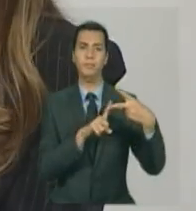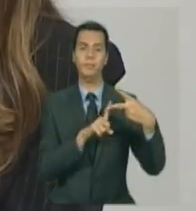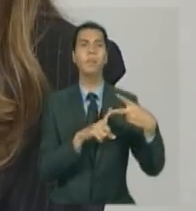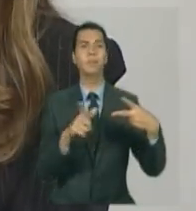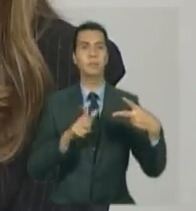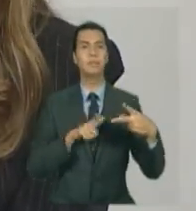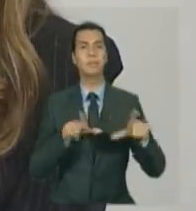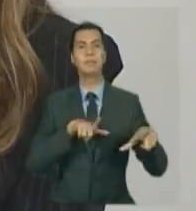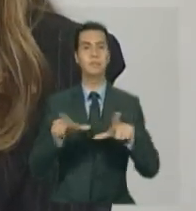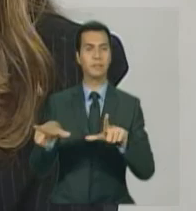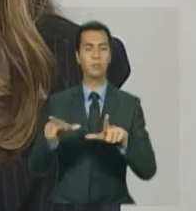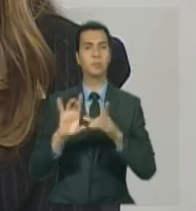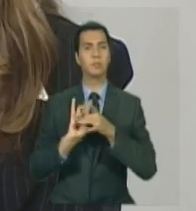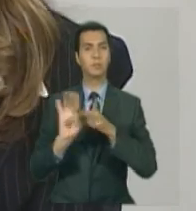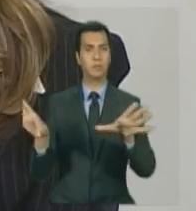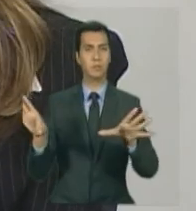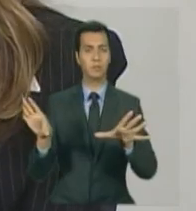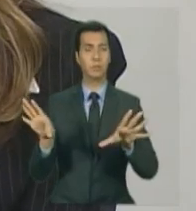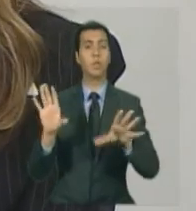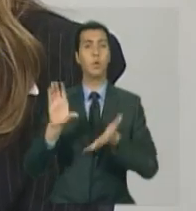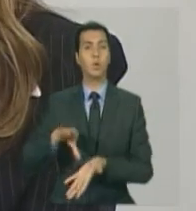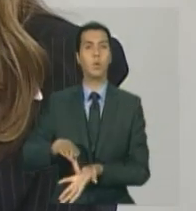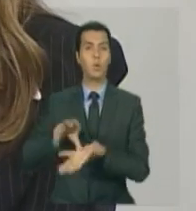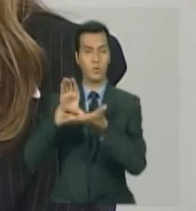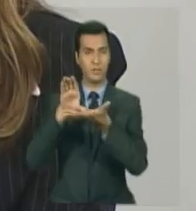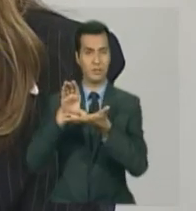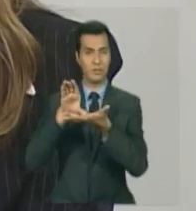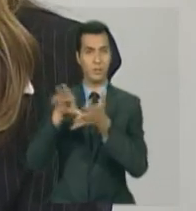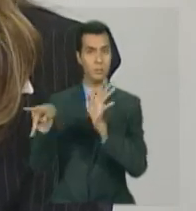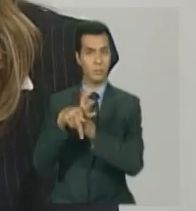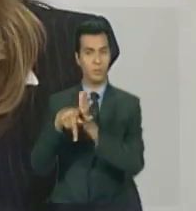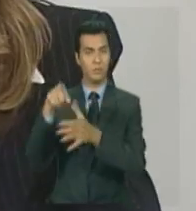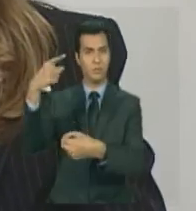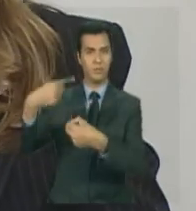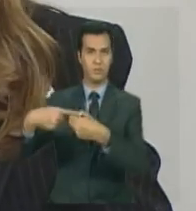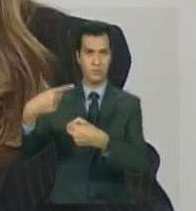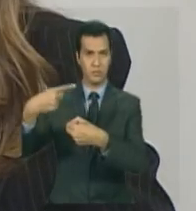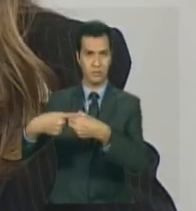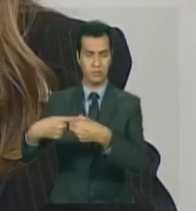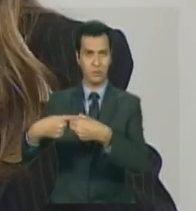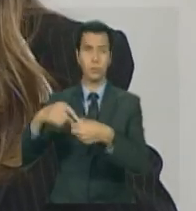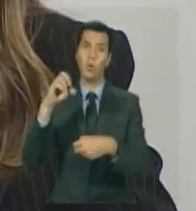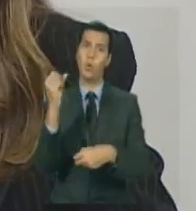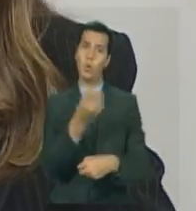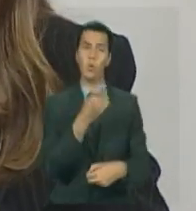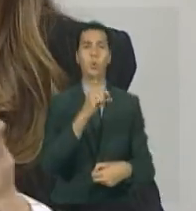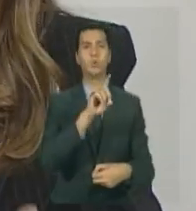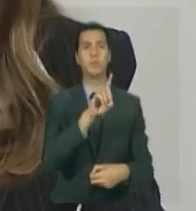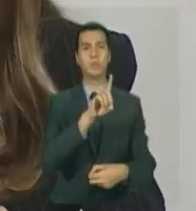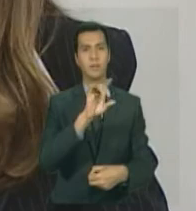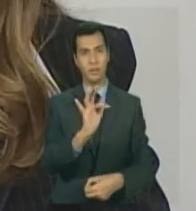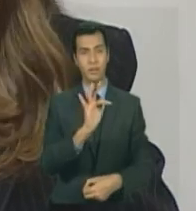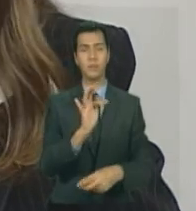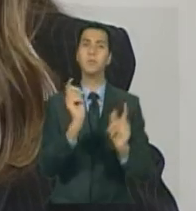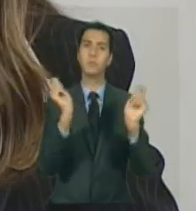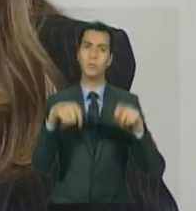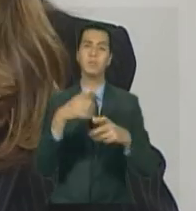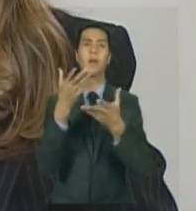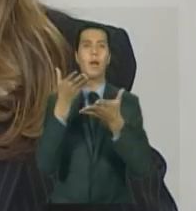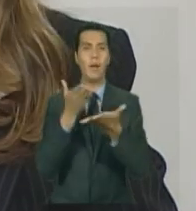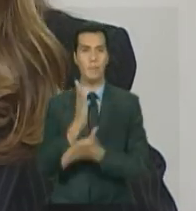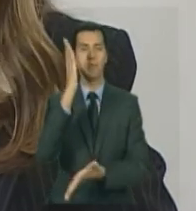de aceite para que o Conselho de Assistência Social do município ou do DF, ele possa fazer a aprovação desse